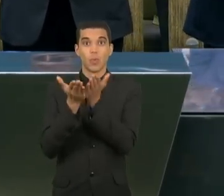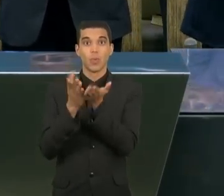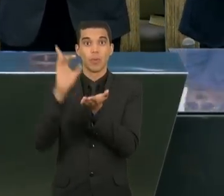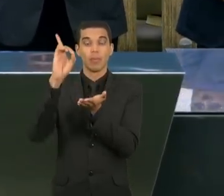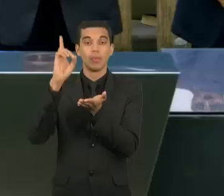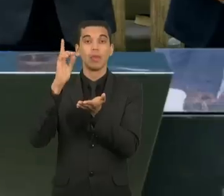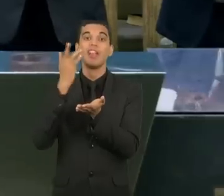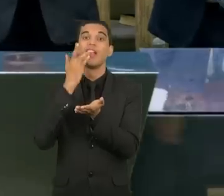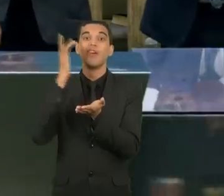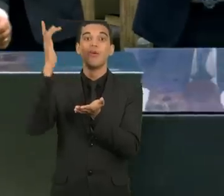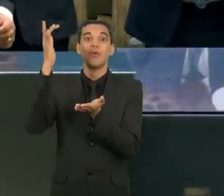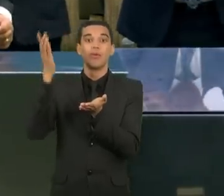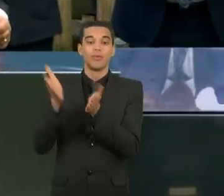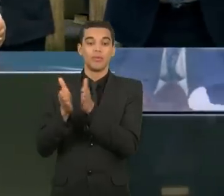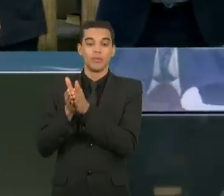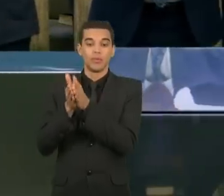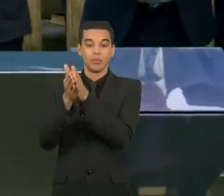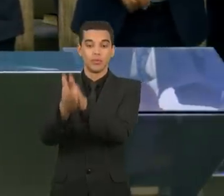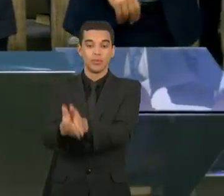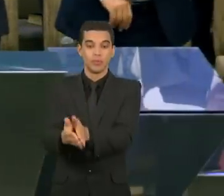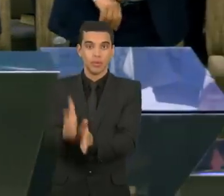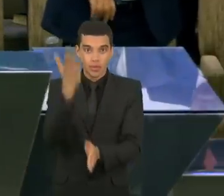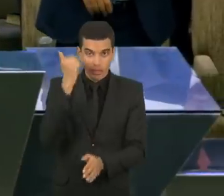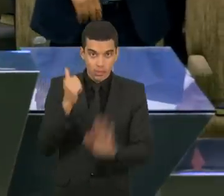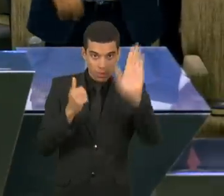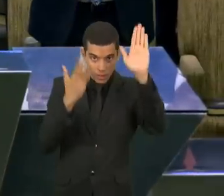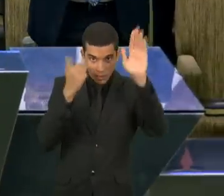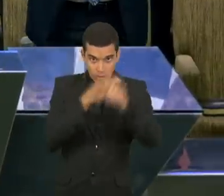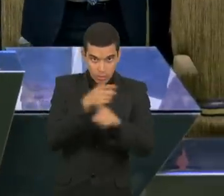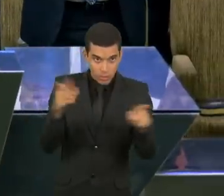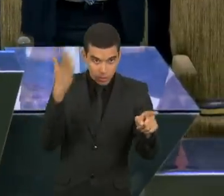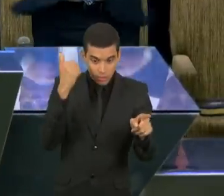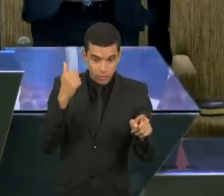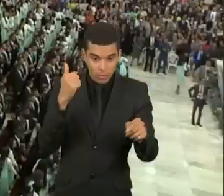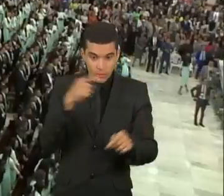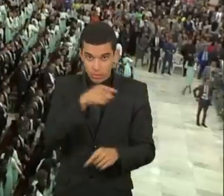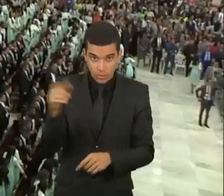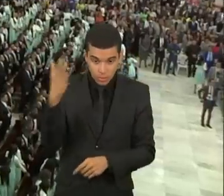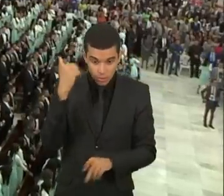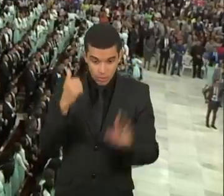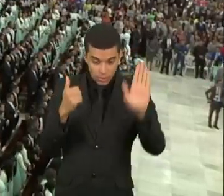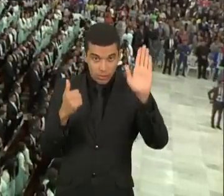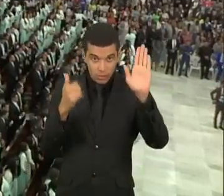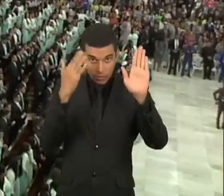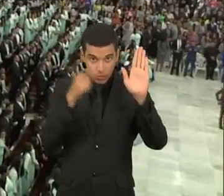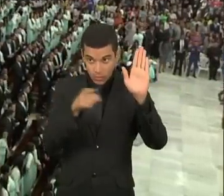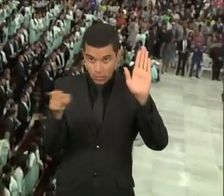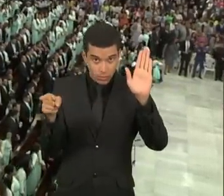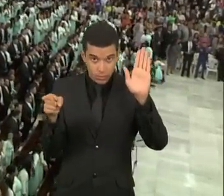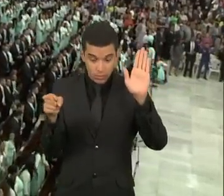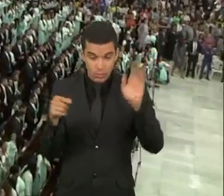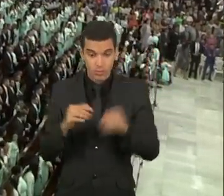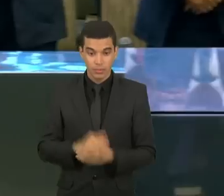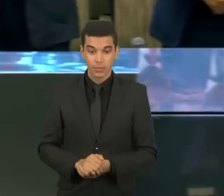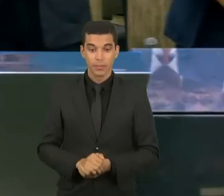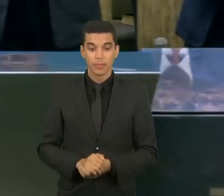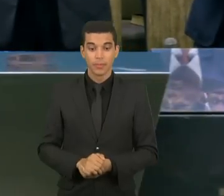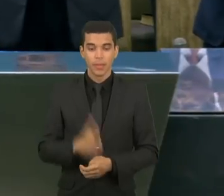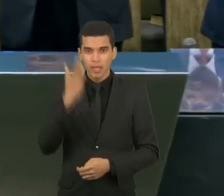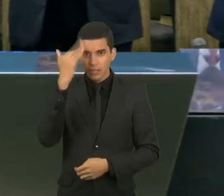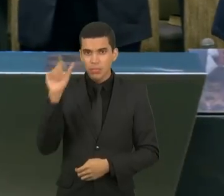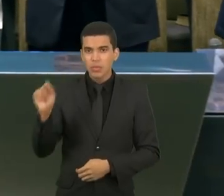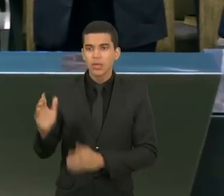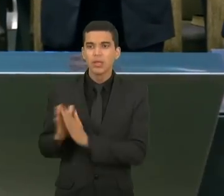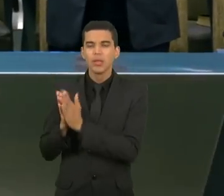Sabia disso? Quem sabia disso? Quem sabia disso? Você sabe quem foi que entregou a Bíblia de